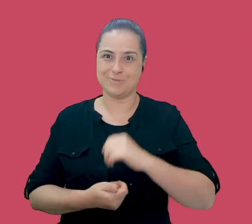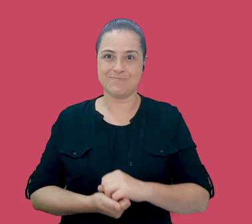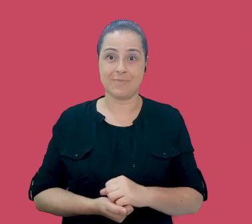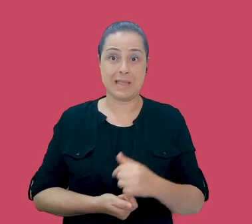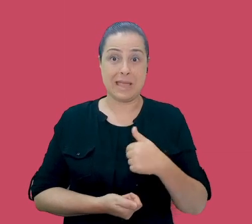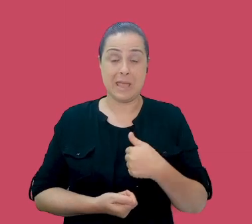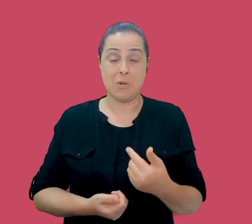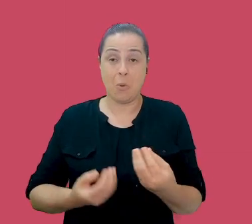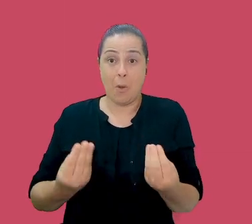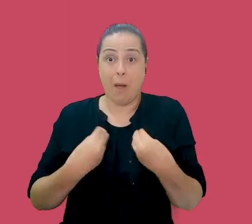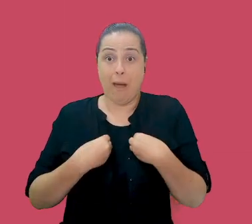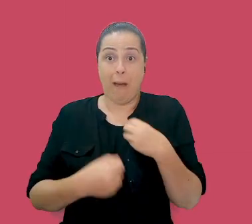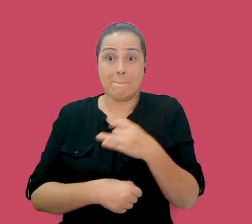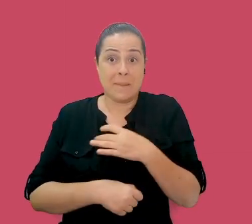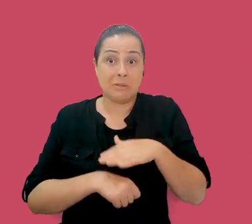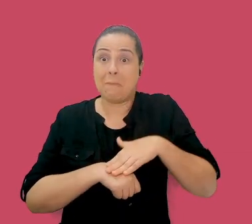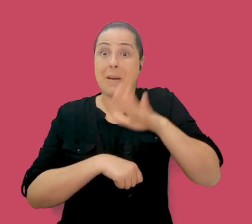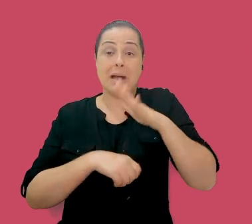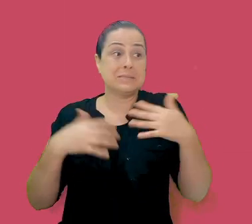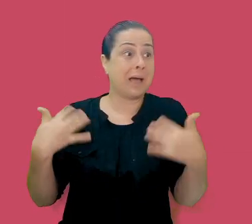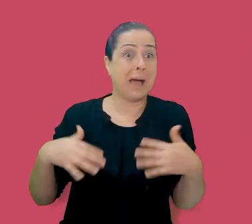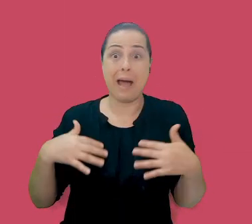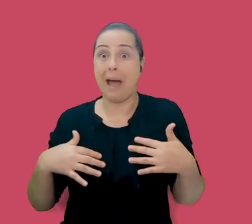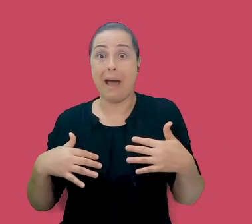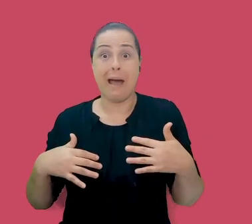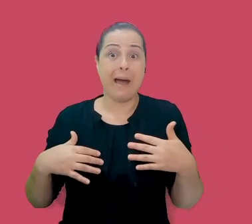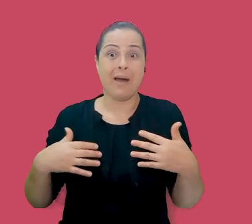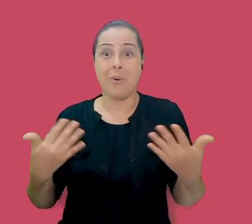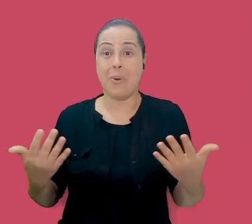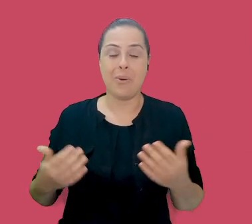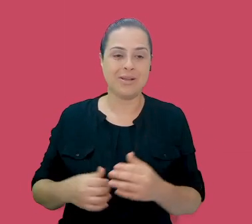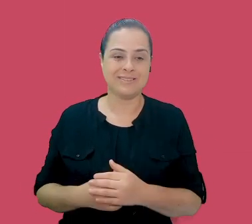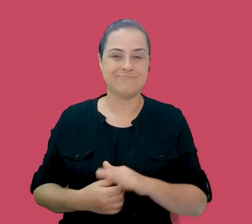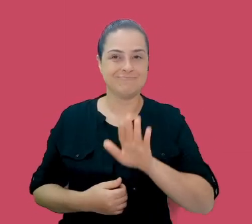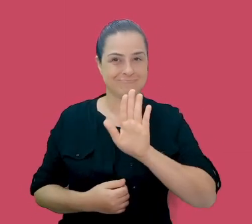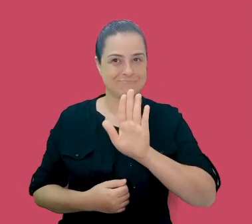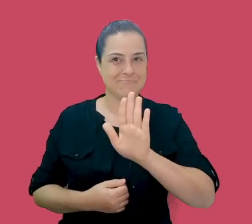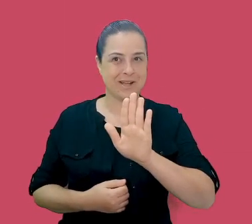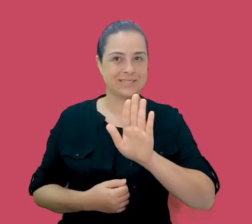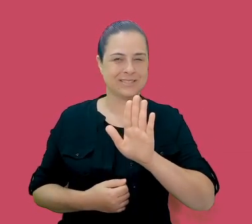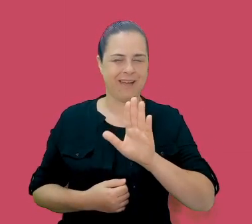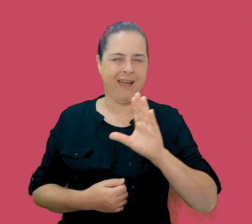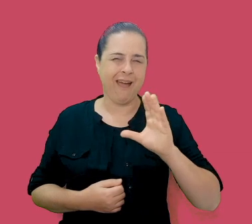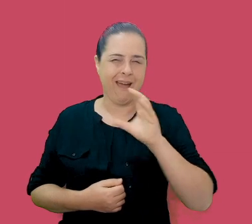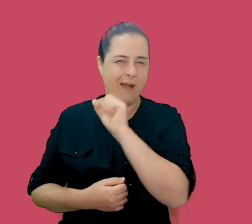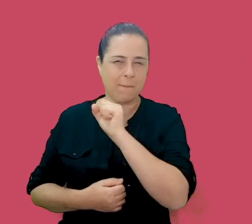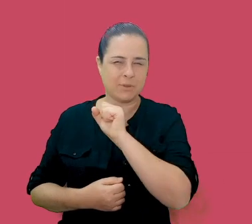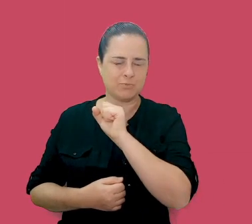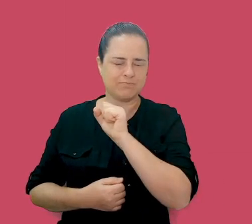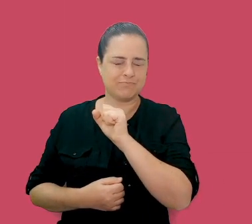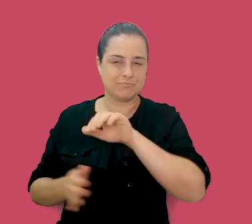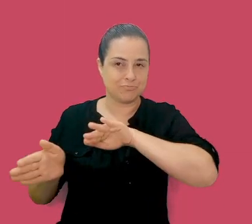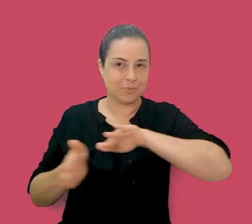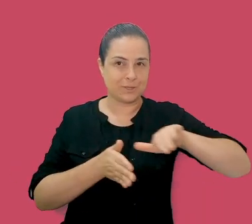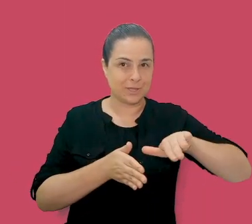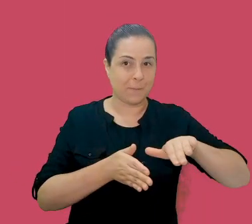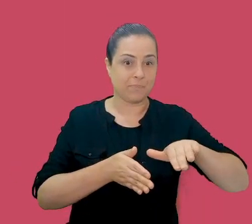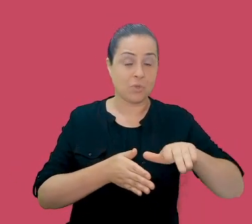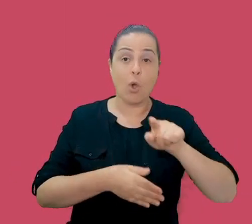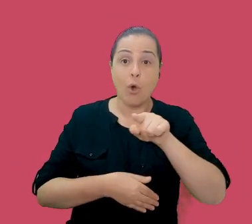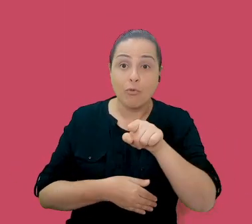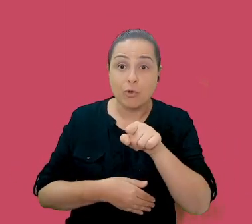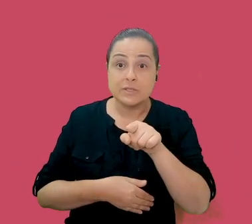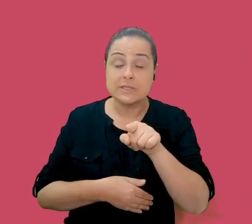Tô com mais medo agora. Não, tô brincando. Fiquei mais apavorada. Mas vamos só passar rapidinho disso, para quem está nos ouvindo também ainda não